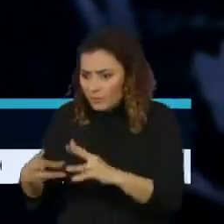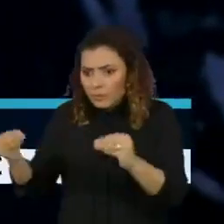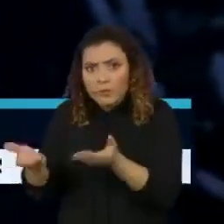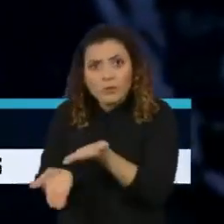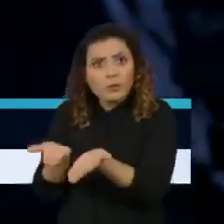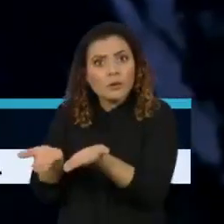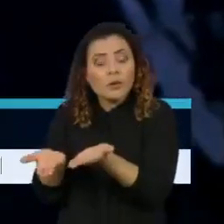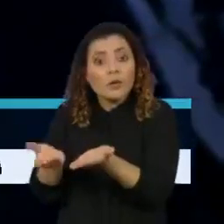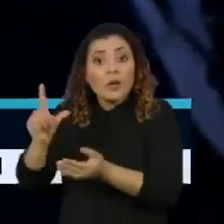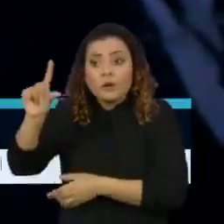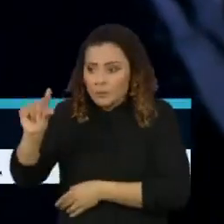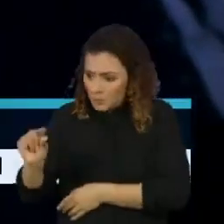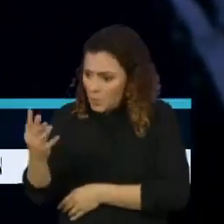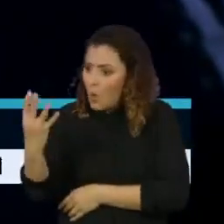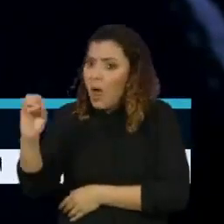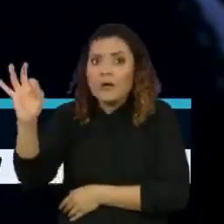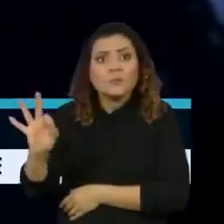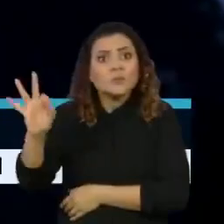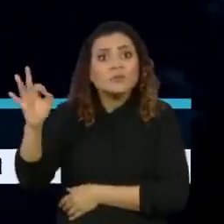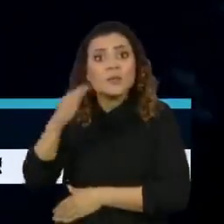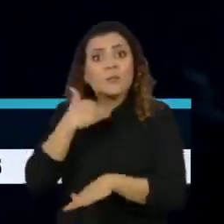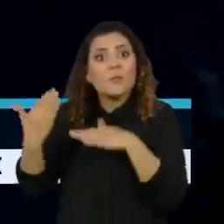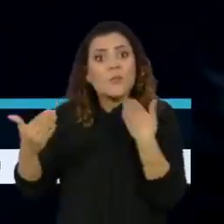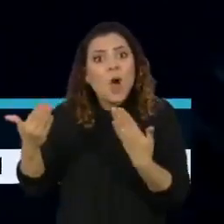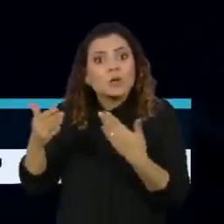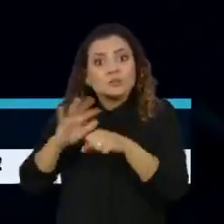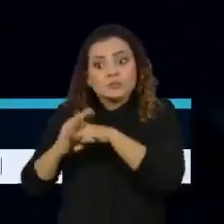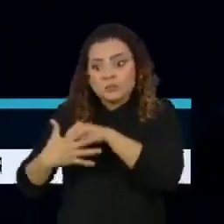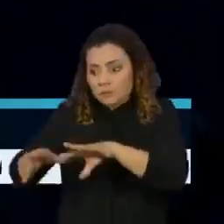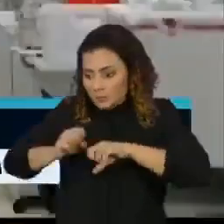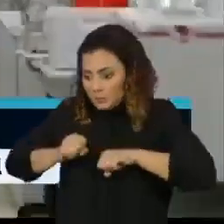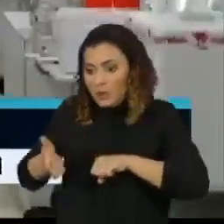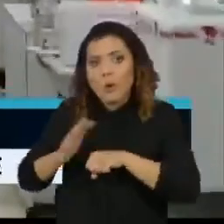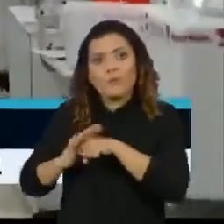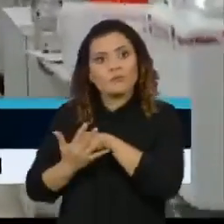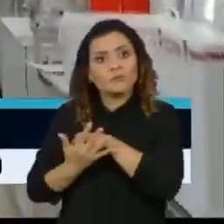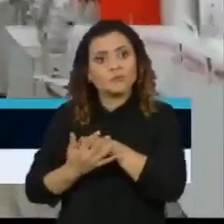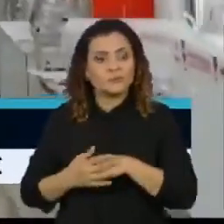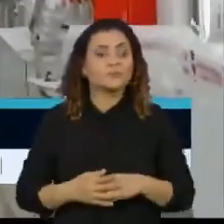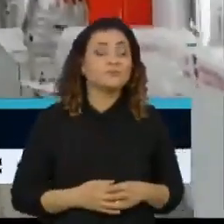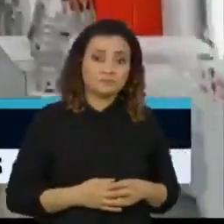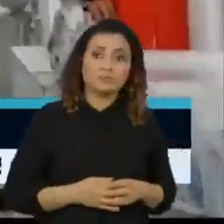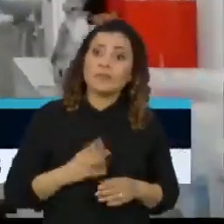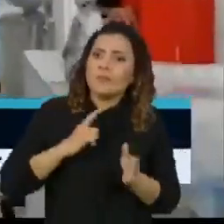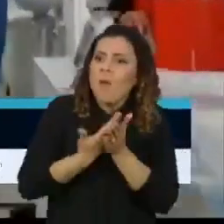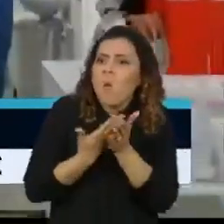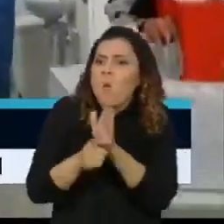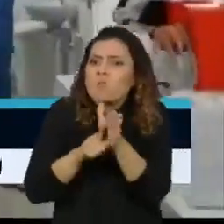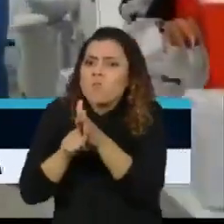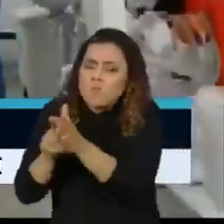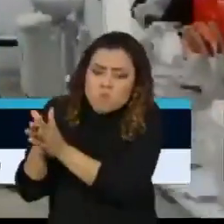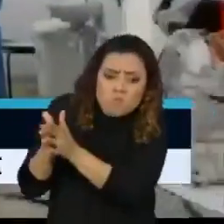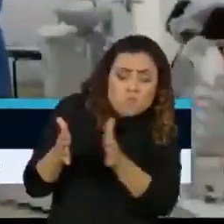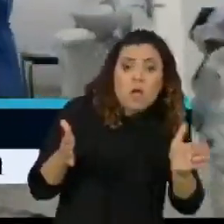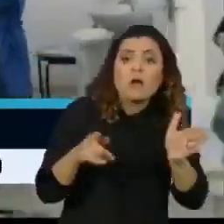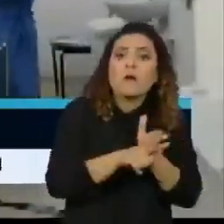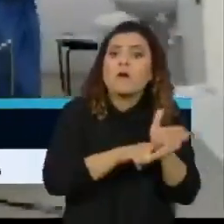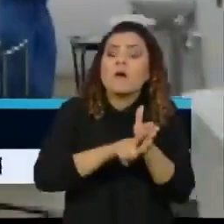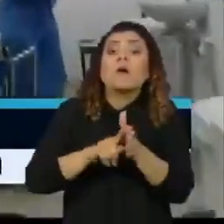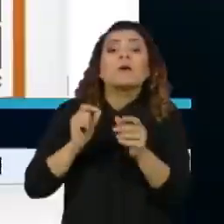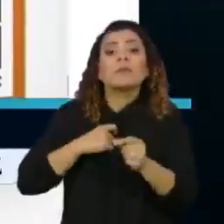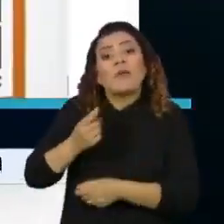droga reduziu em cerca de quarenta por cento as mortes entre os infectados ao longo do estudo os pesquisadores